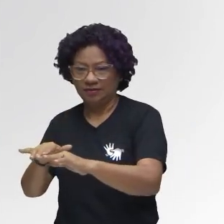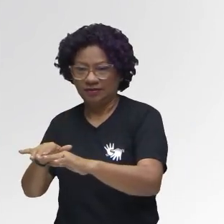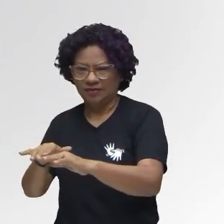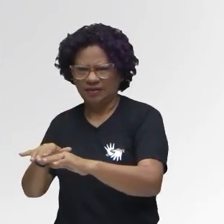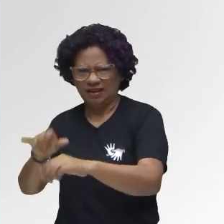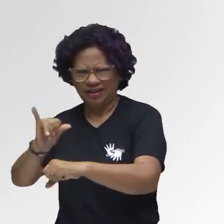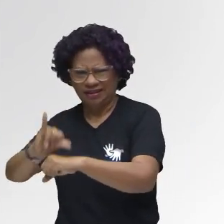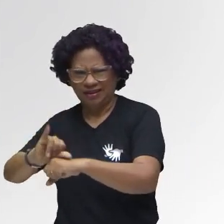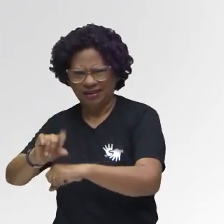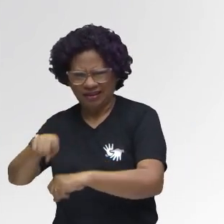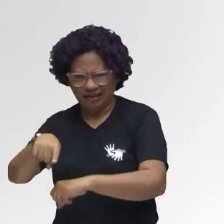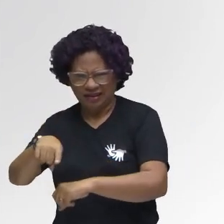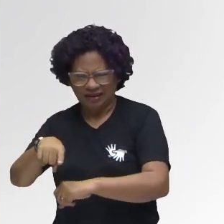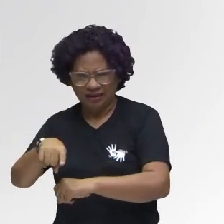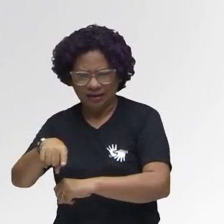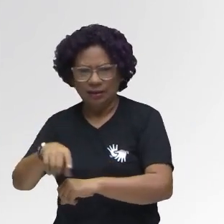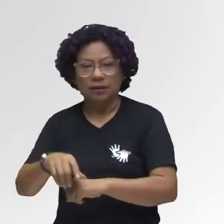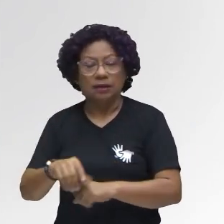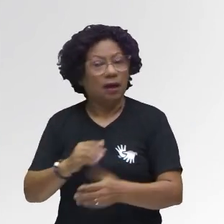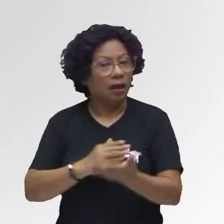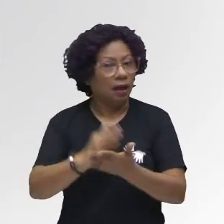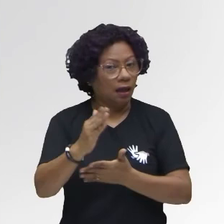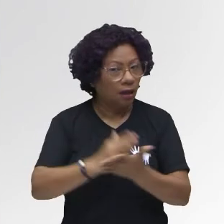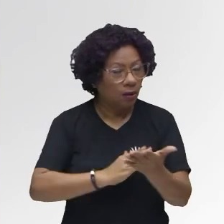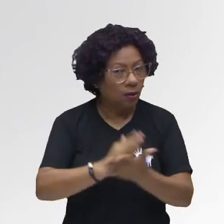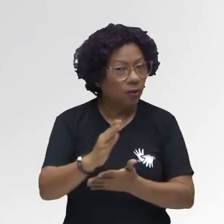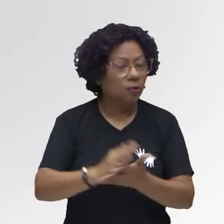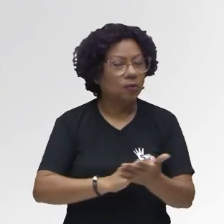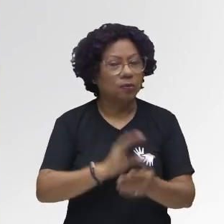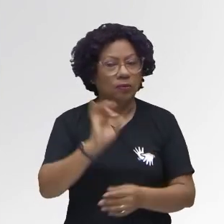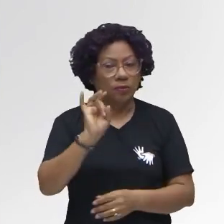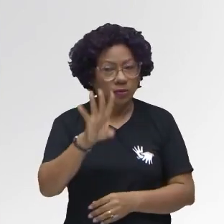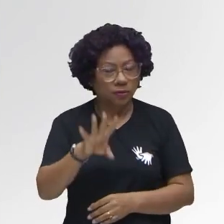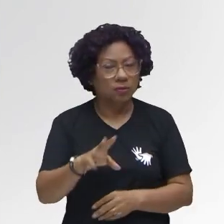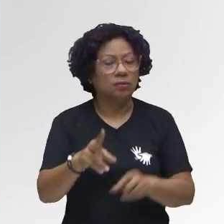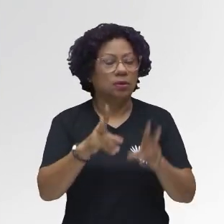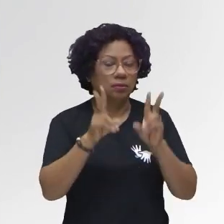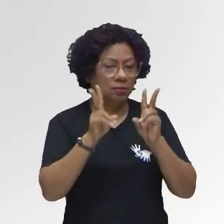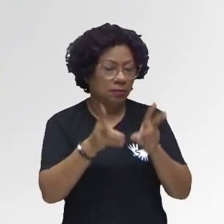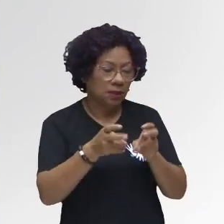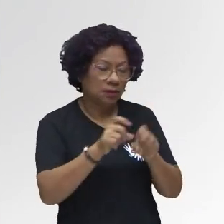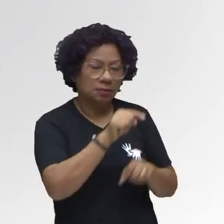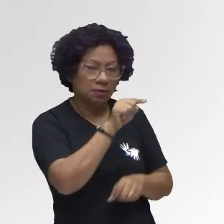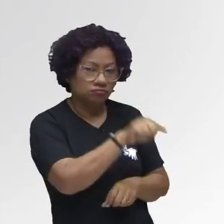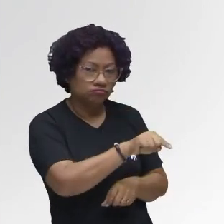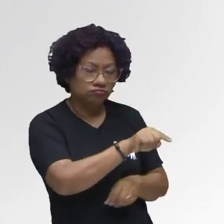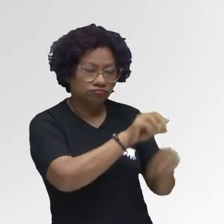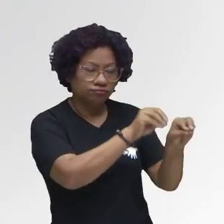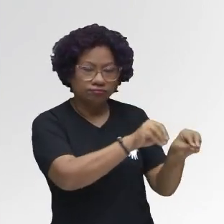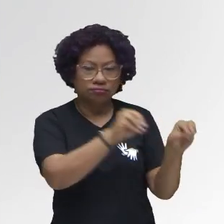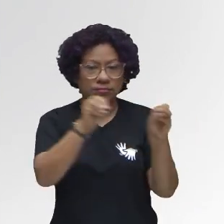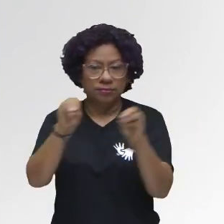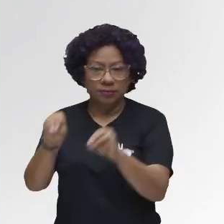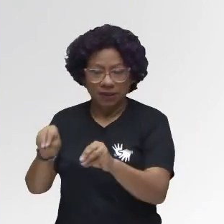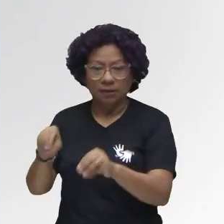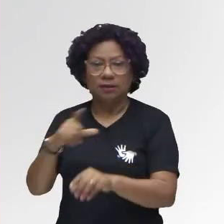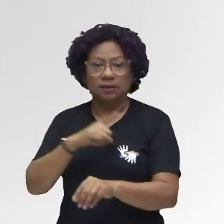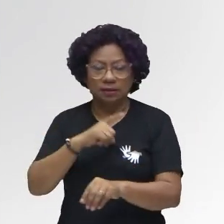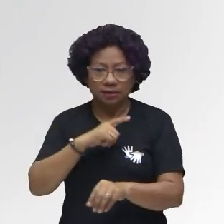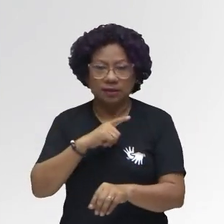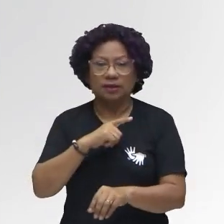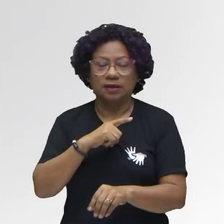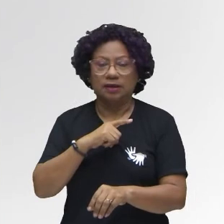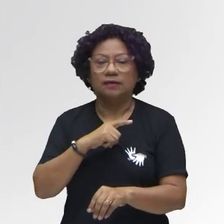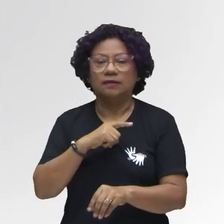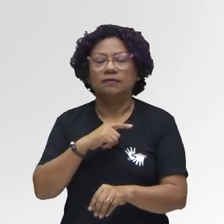procurar um emprego na cidade? Não, mas uma grande maioria a gente já pode perceber que sim, realizou esse movimento, realizou o êxodo